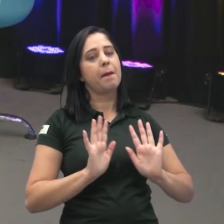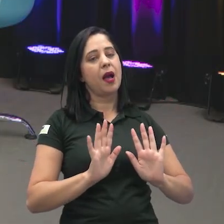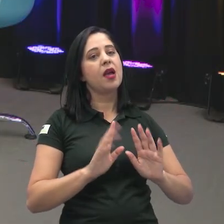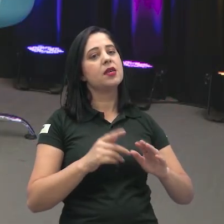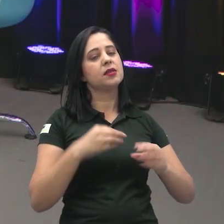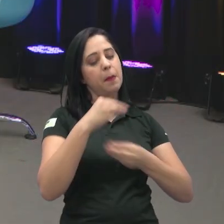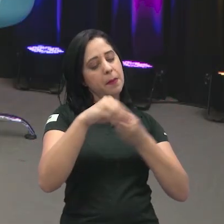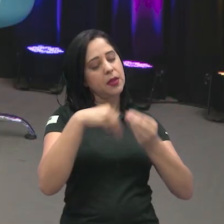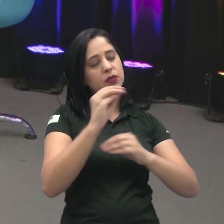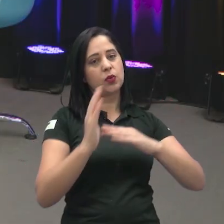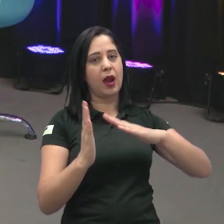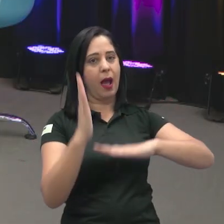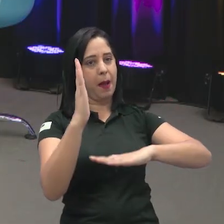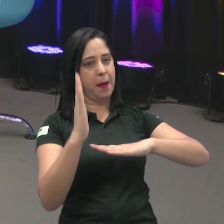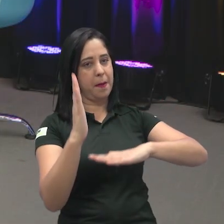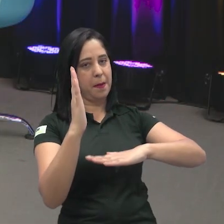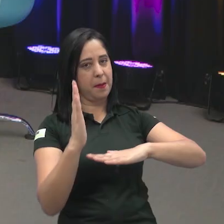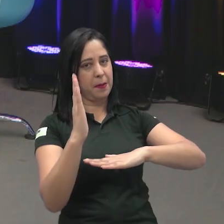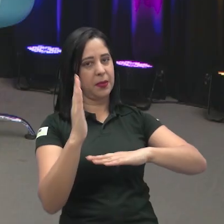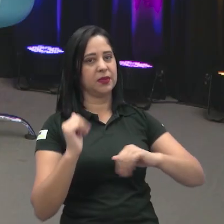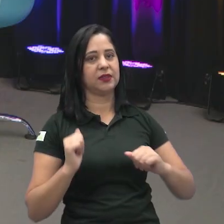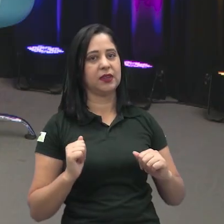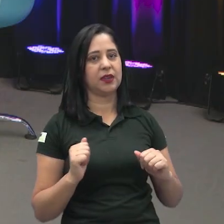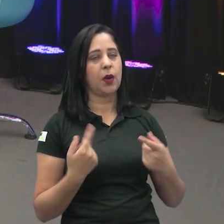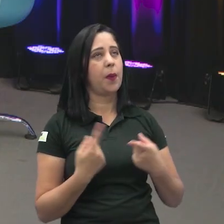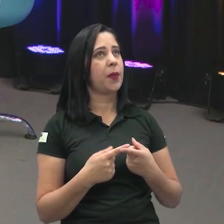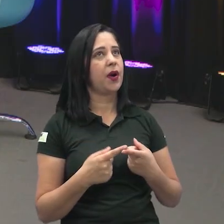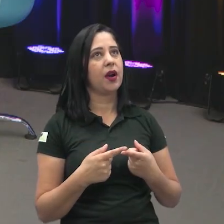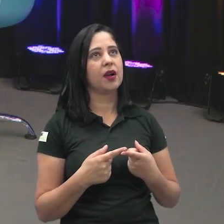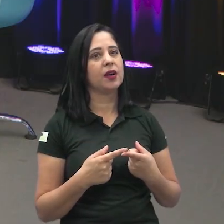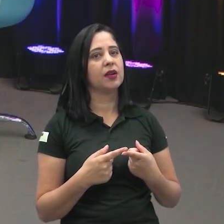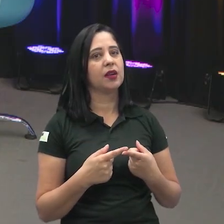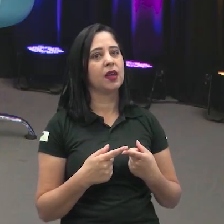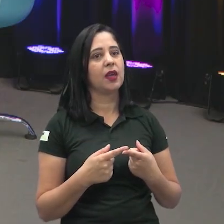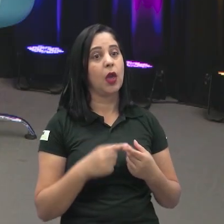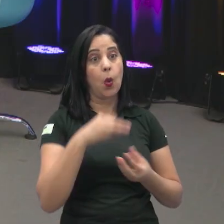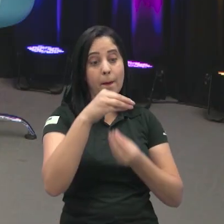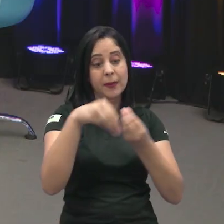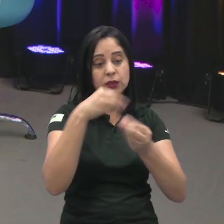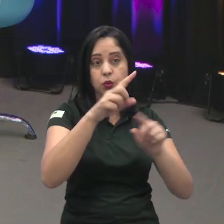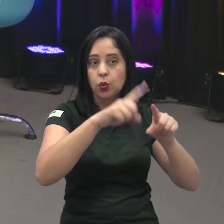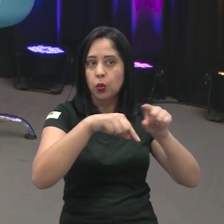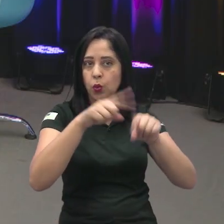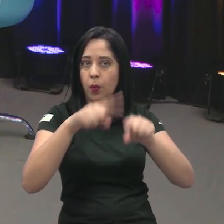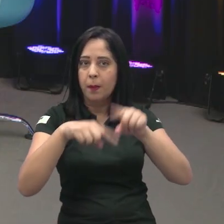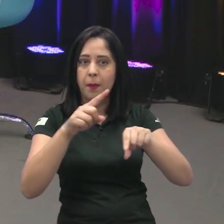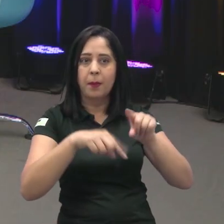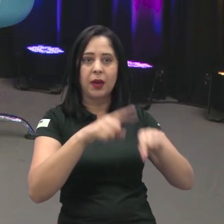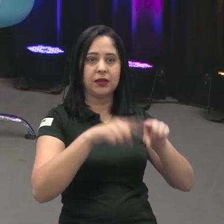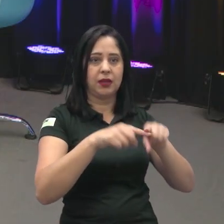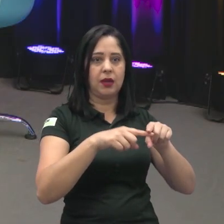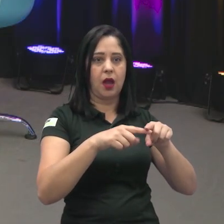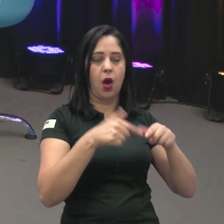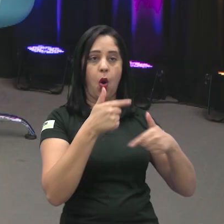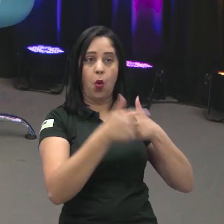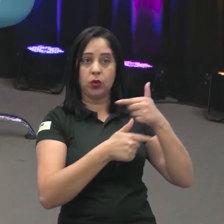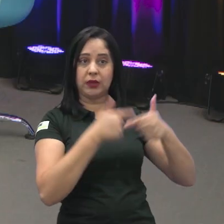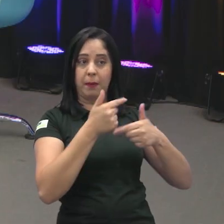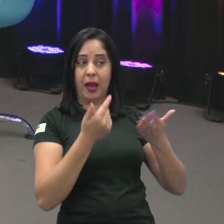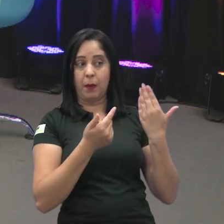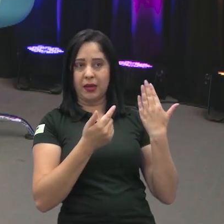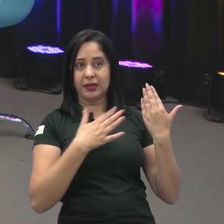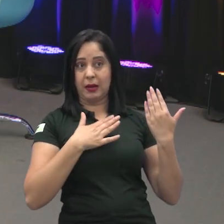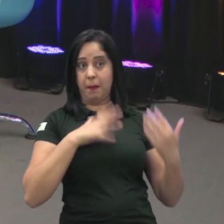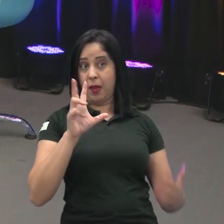uma linguagem totalmente contemporânea, porque eu coloco elementos que eram dos